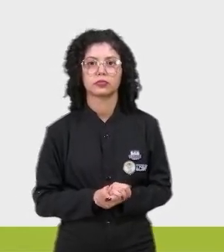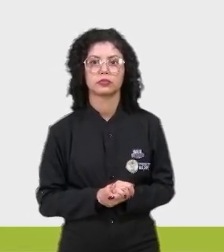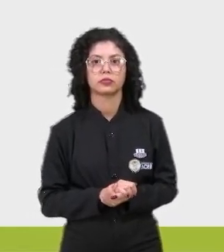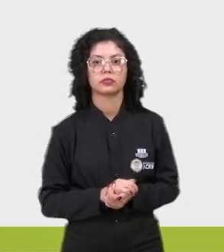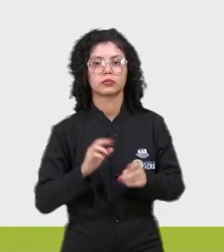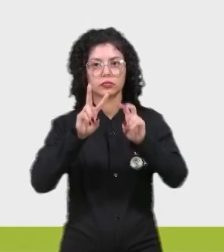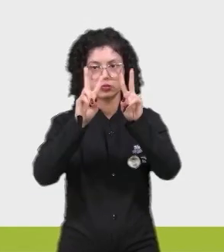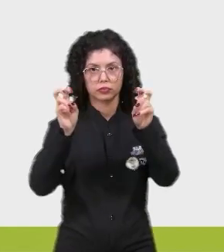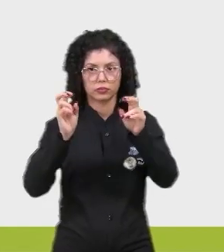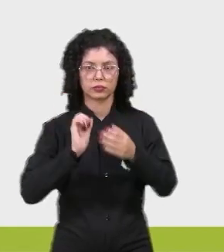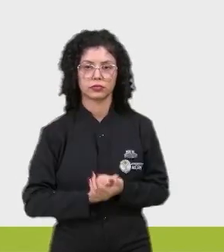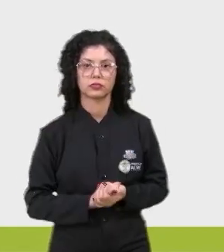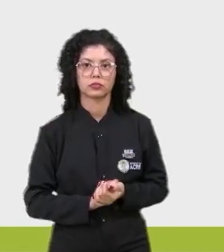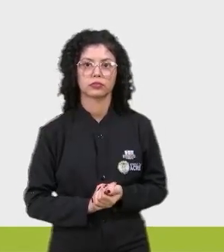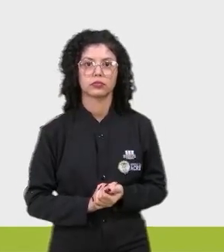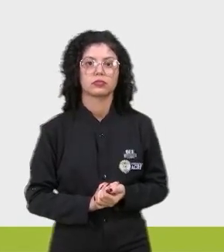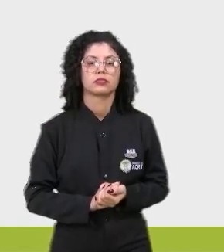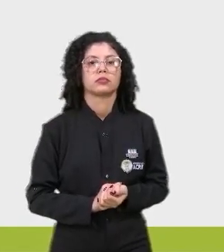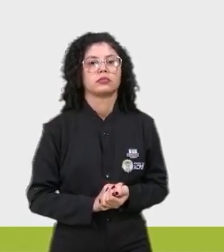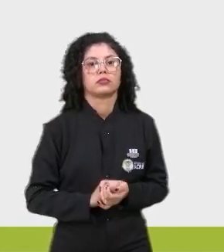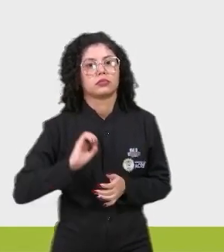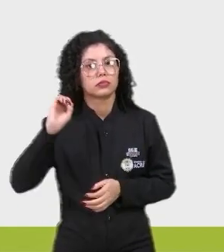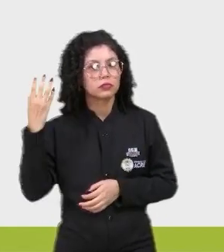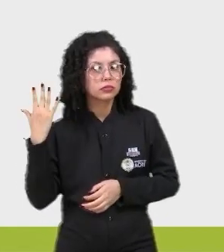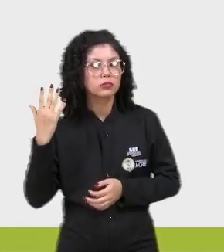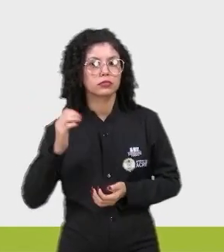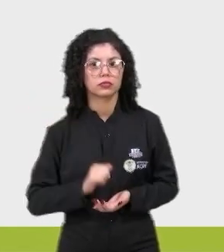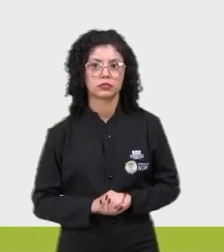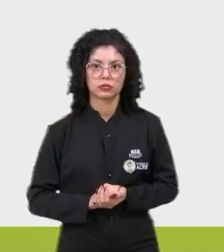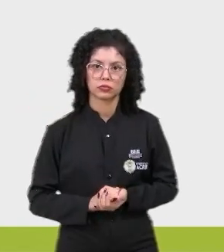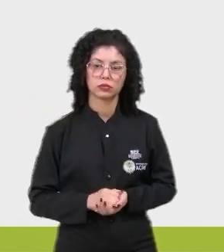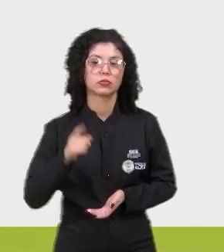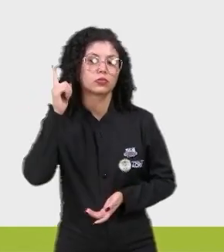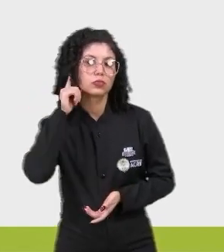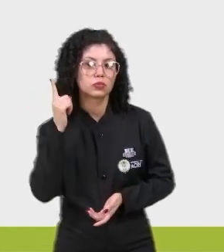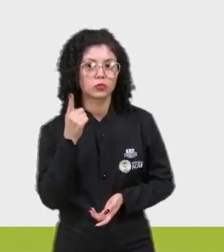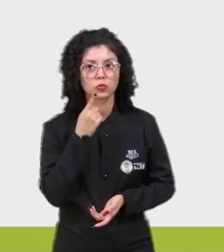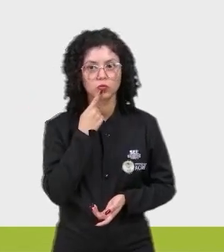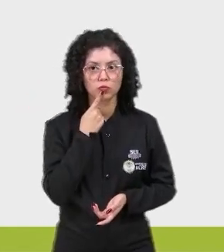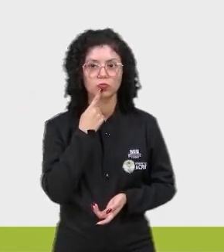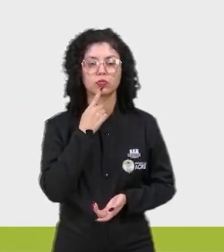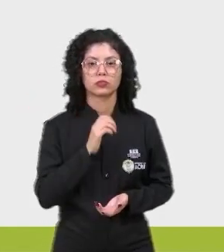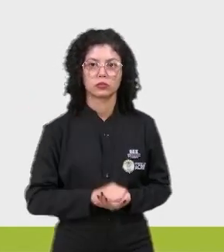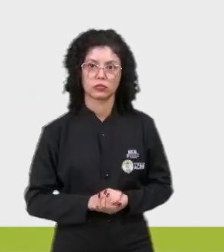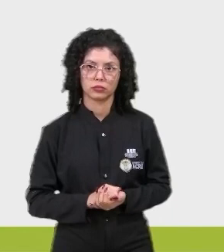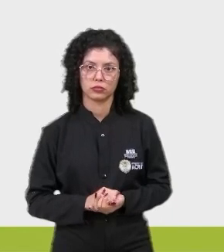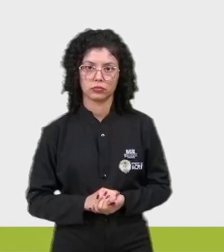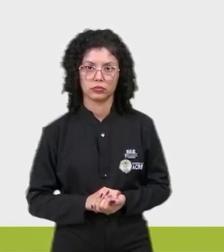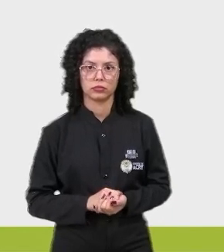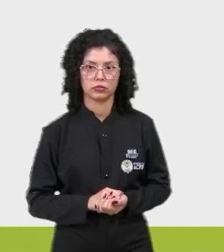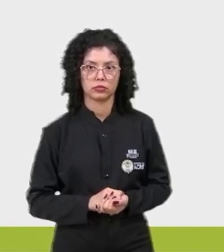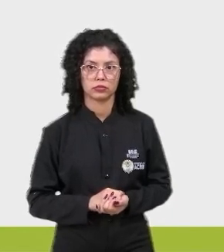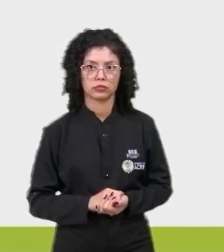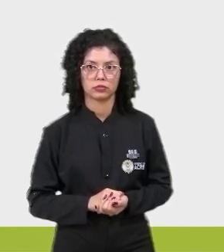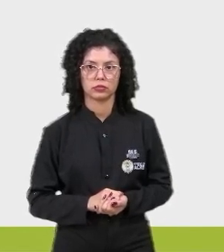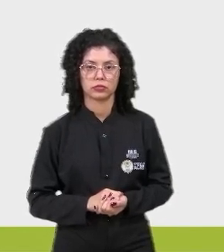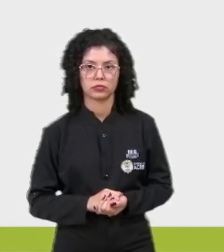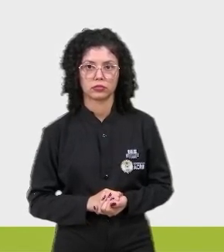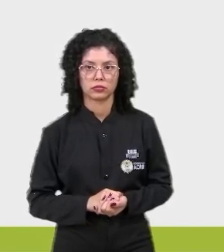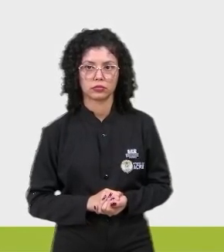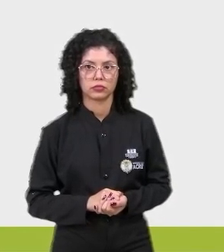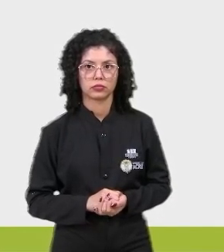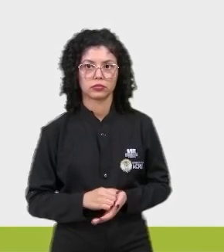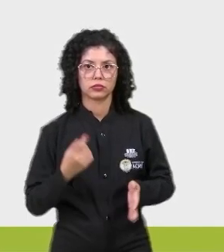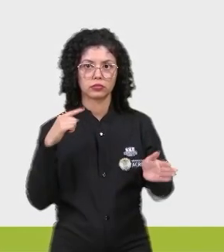tema de redação foi o tema que caiu sobre a questão dos surdos, né? Os surdos e